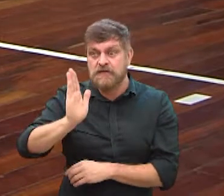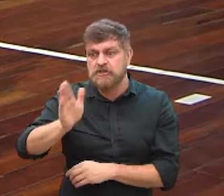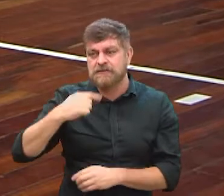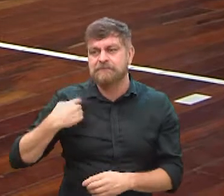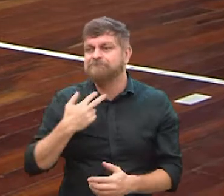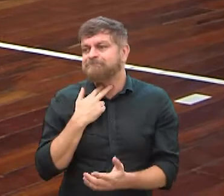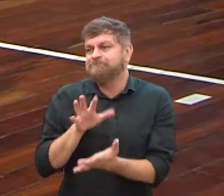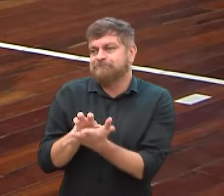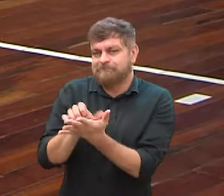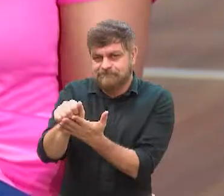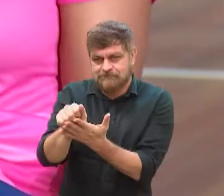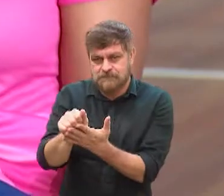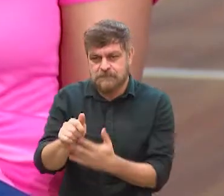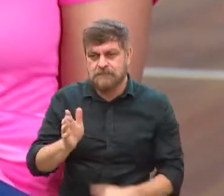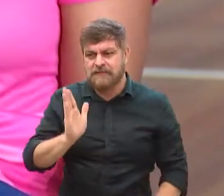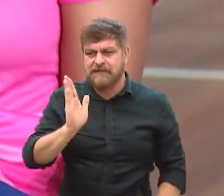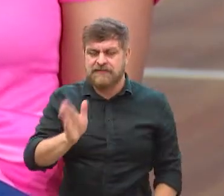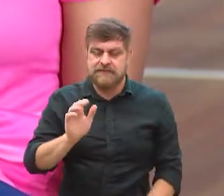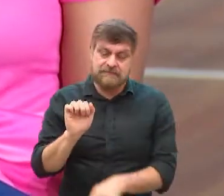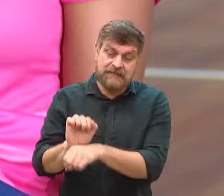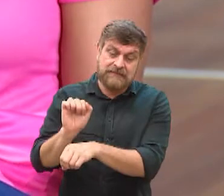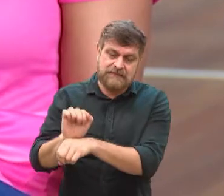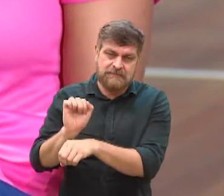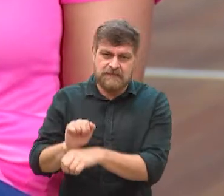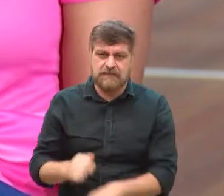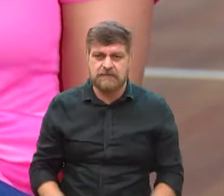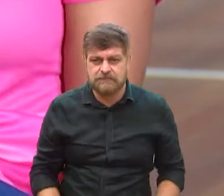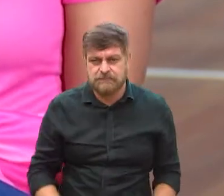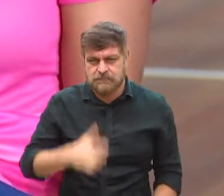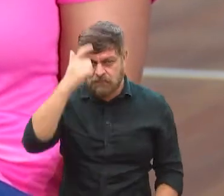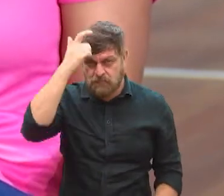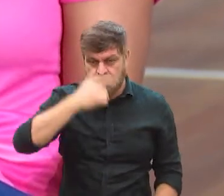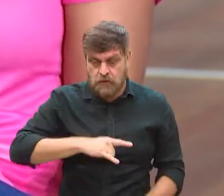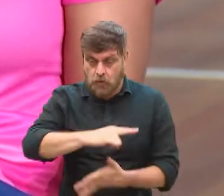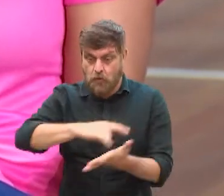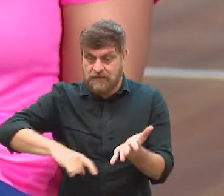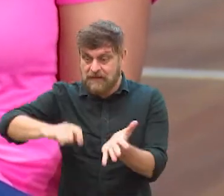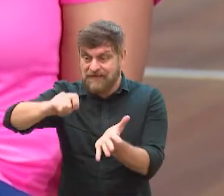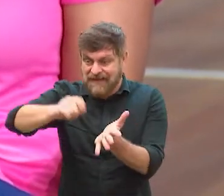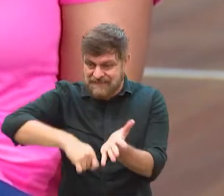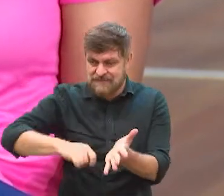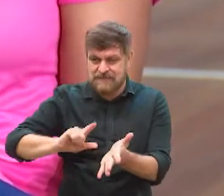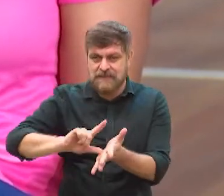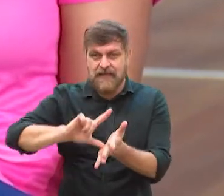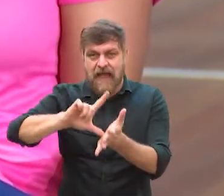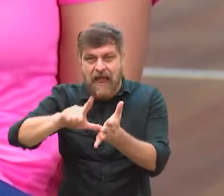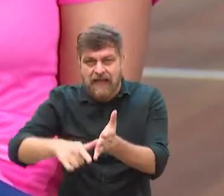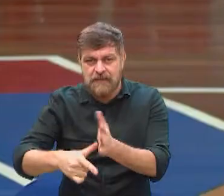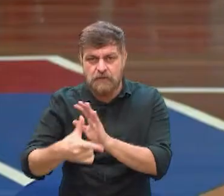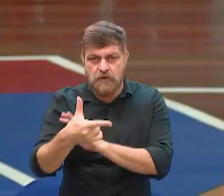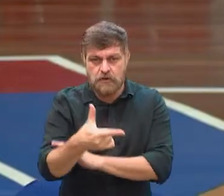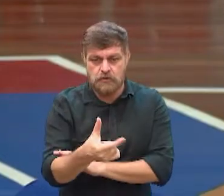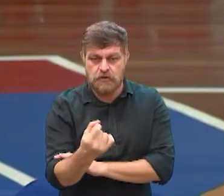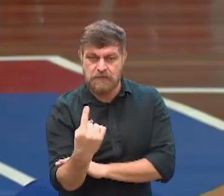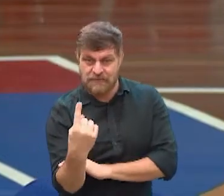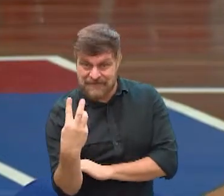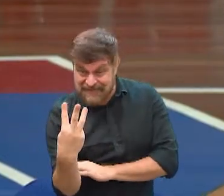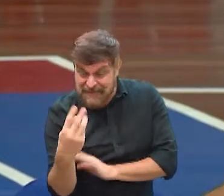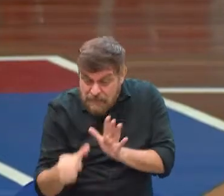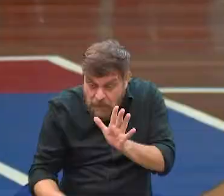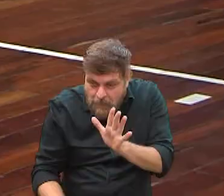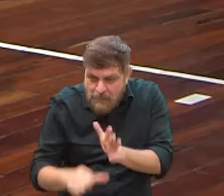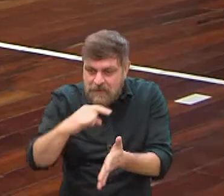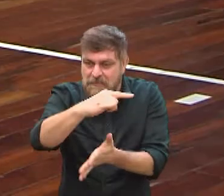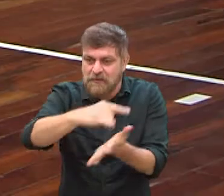tempo de me inscrever mais, já estava no segundo turno. E aí eu já assinei o contrato para começar em 2013. Seu primeiro contrato? Meu